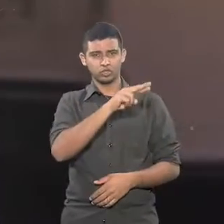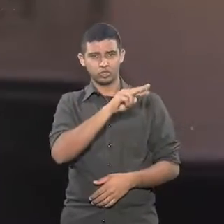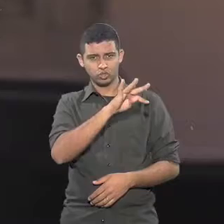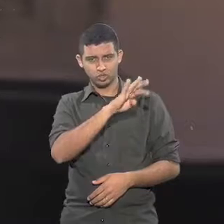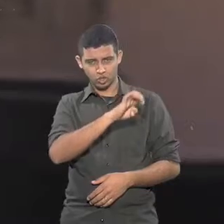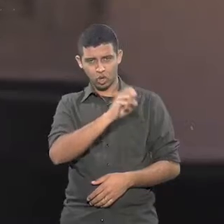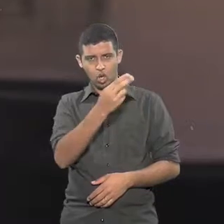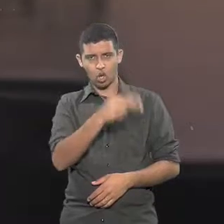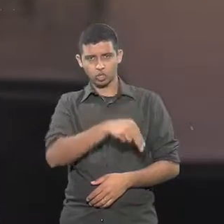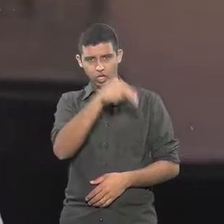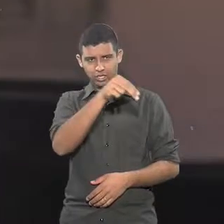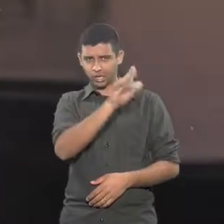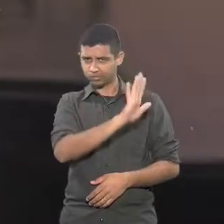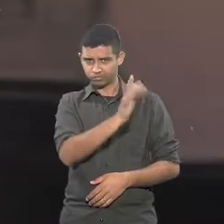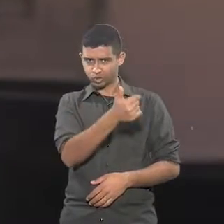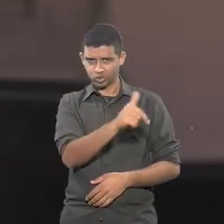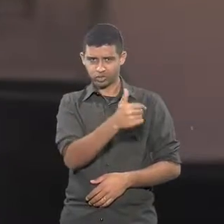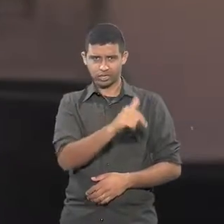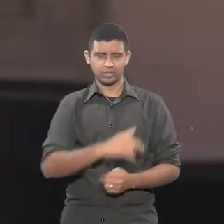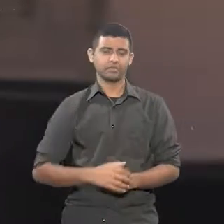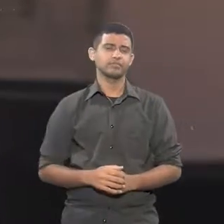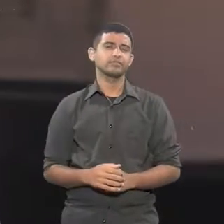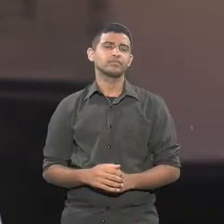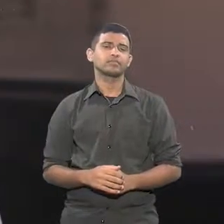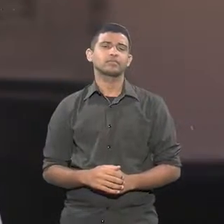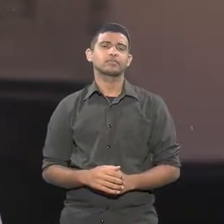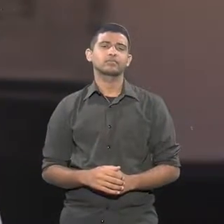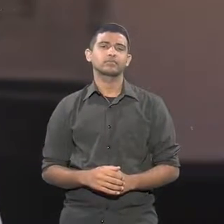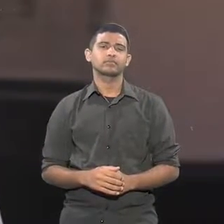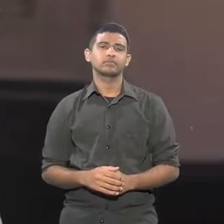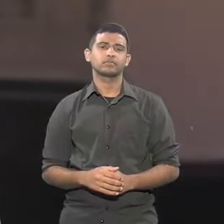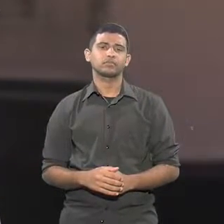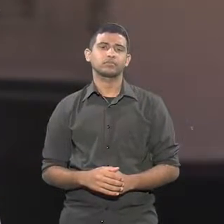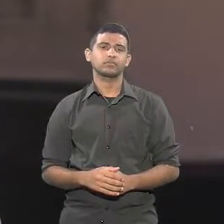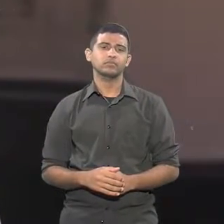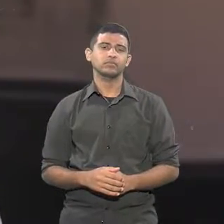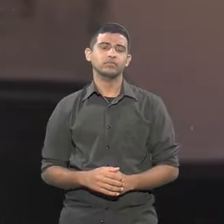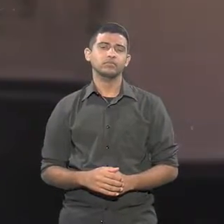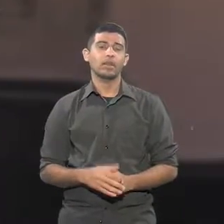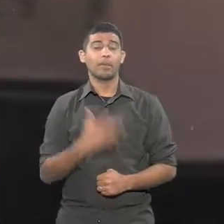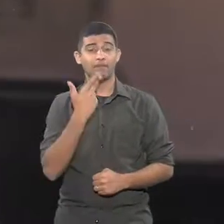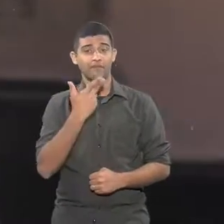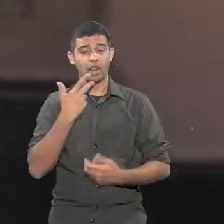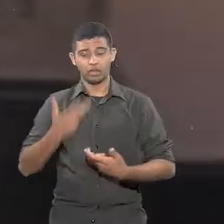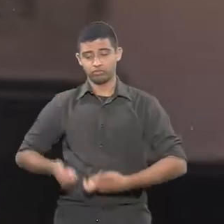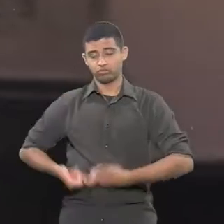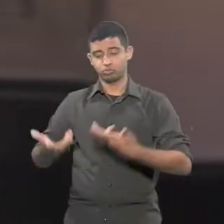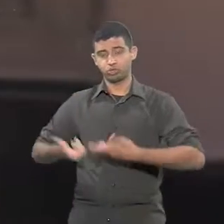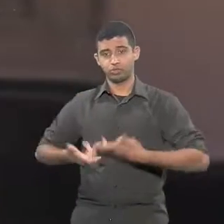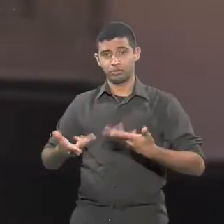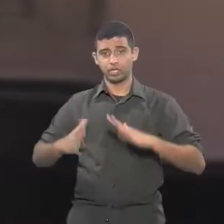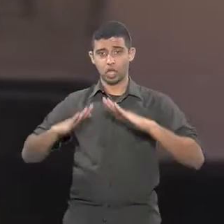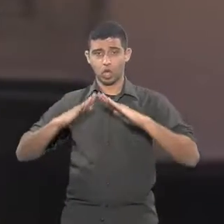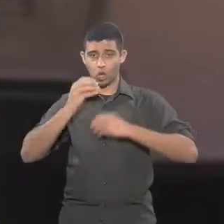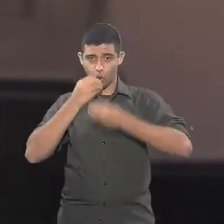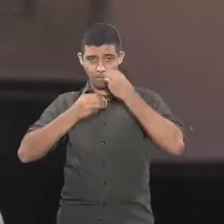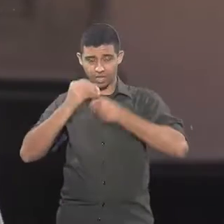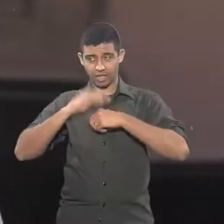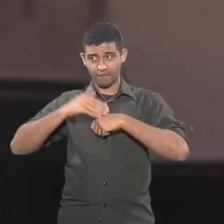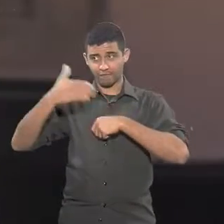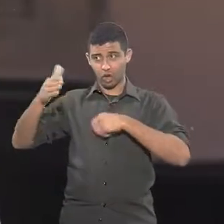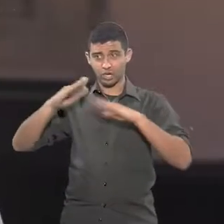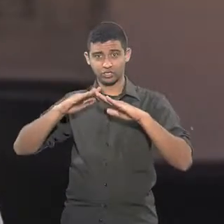Norte e Nordeste, né? Muito embora essa questão também das despesas com alimentação fora do domicílio,